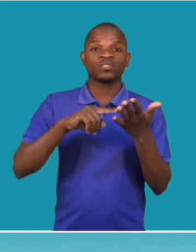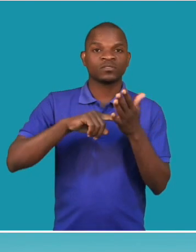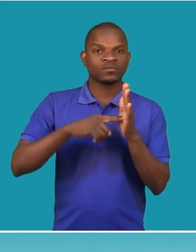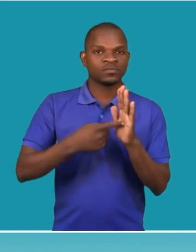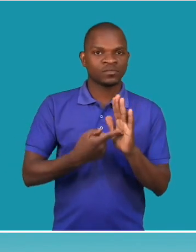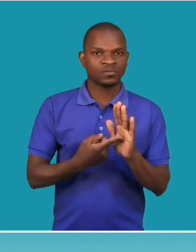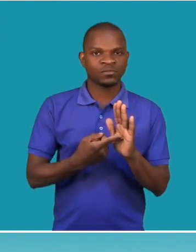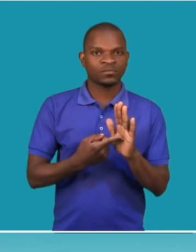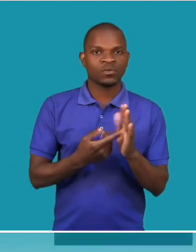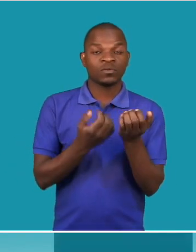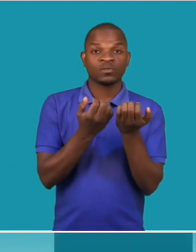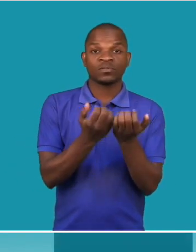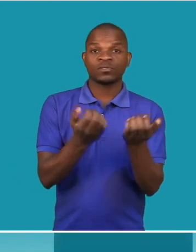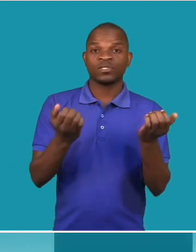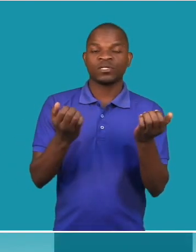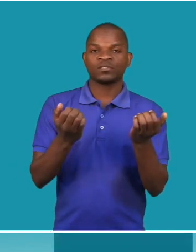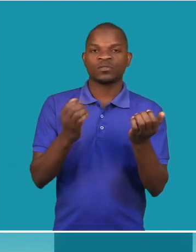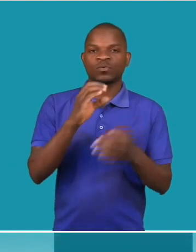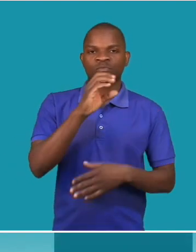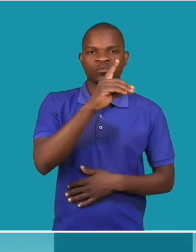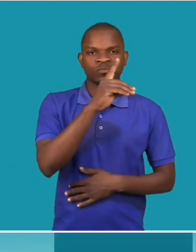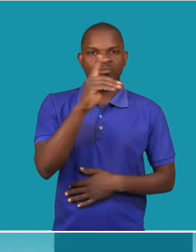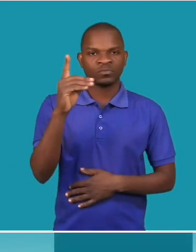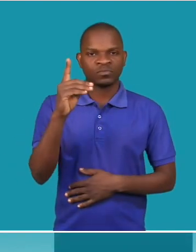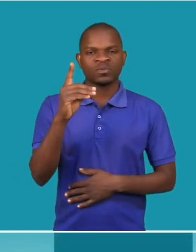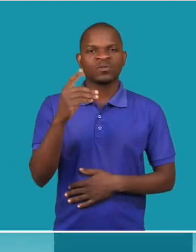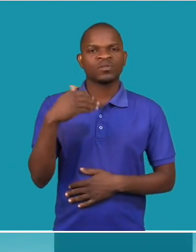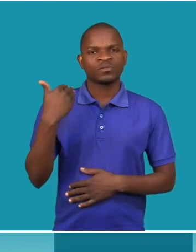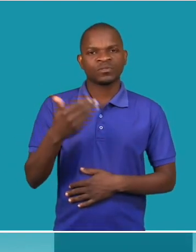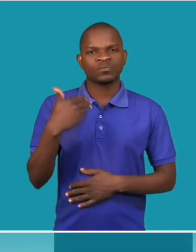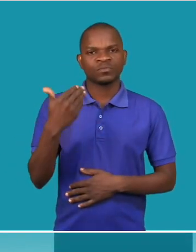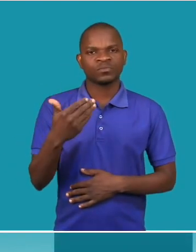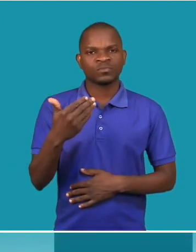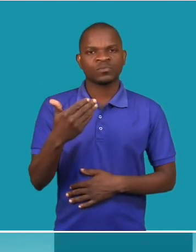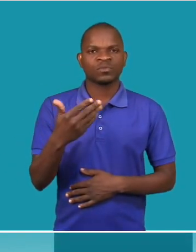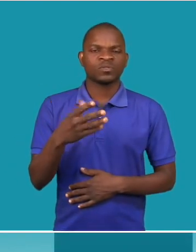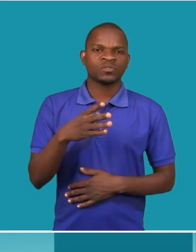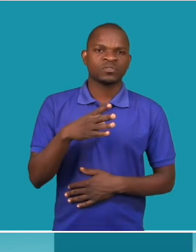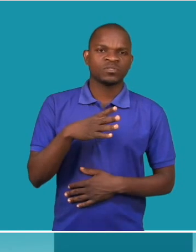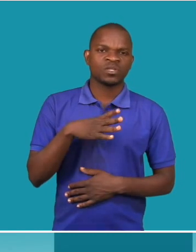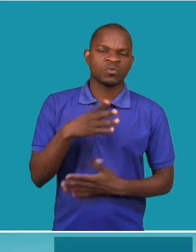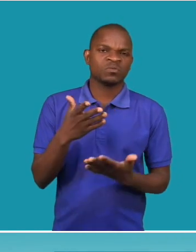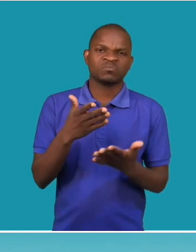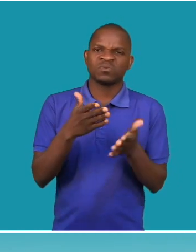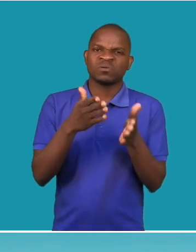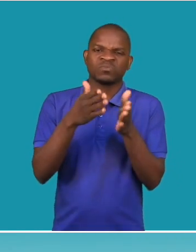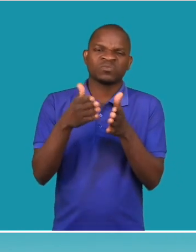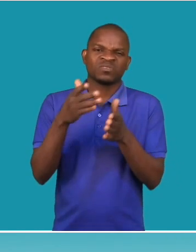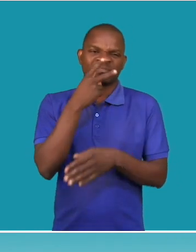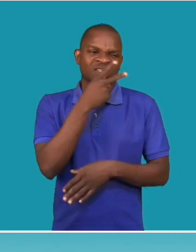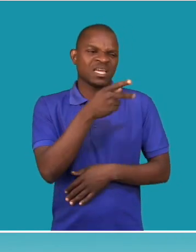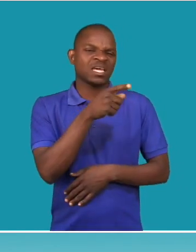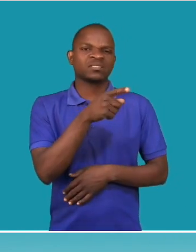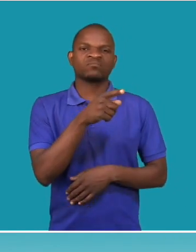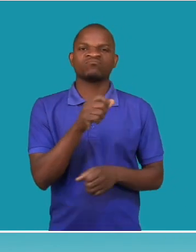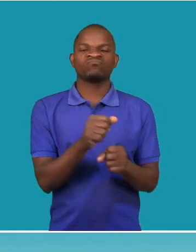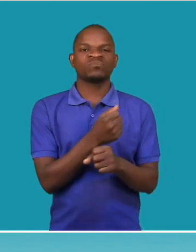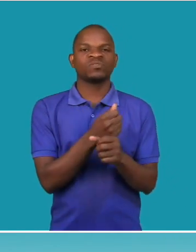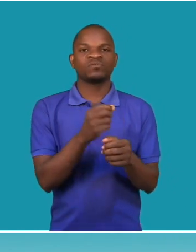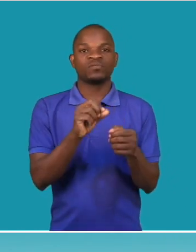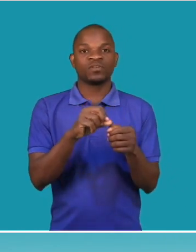vezes quando se trata de crianças com necessidades especiais, há uma tendência de importar estas pessoas como se nada